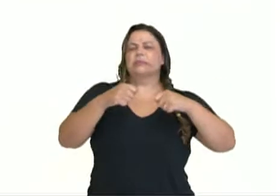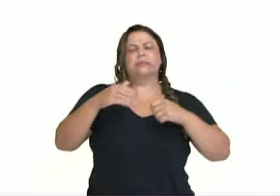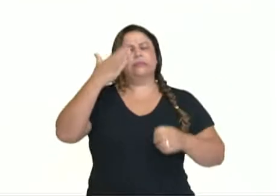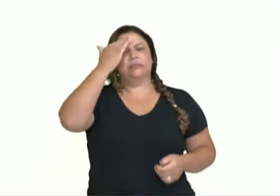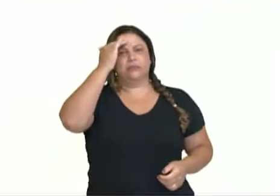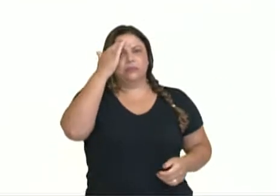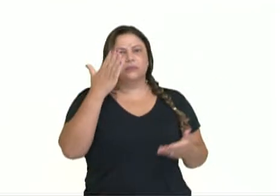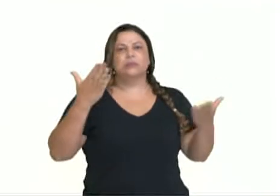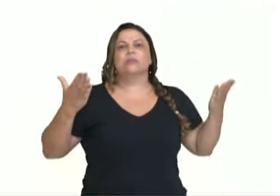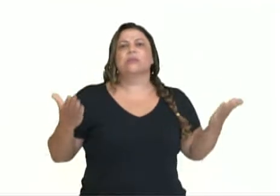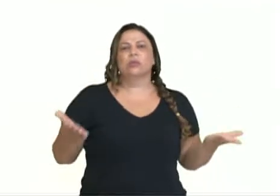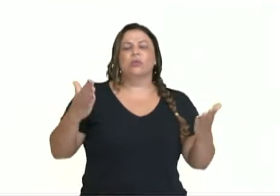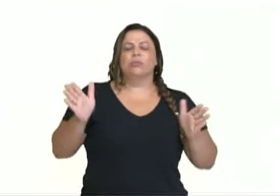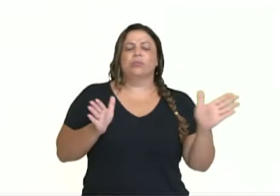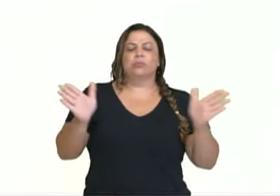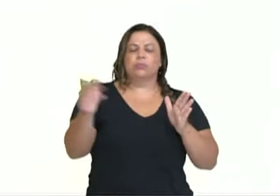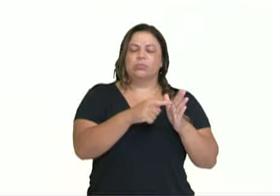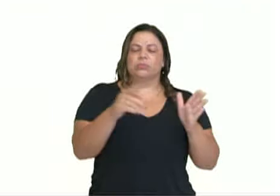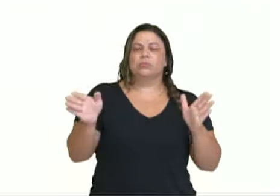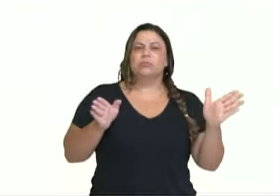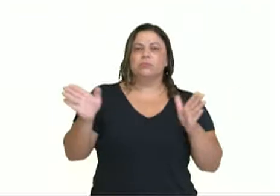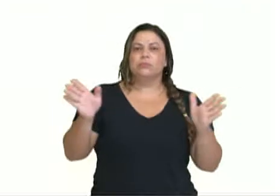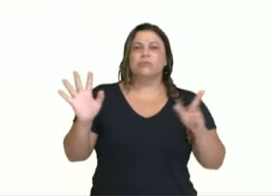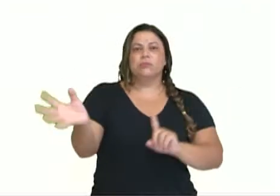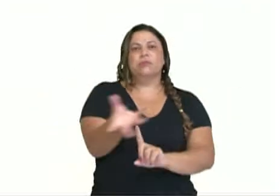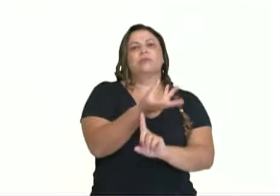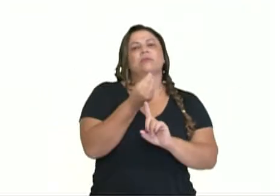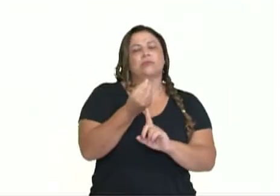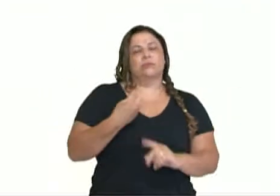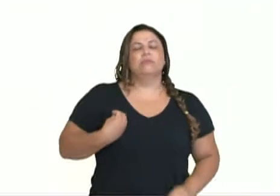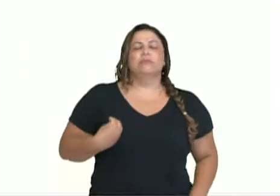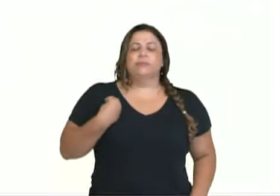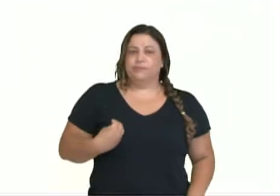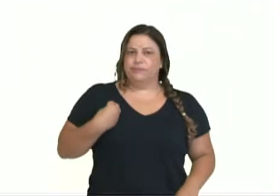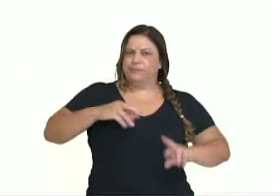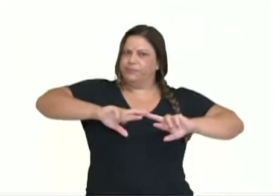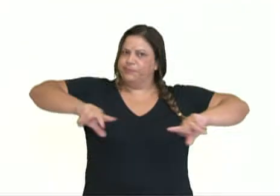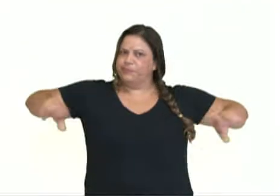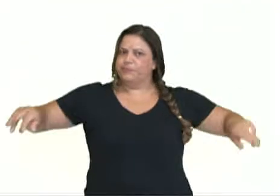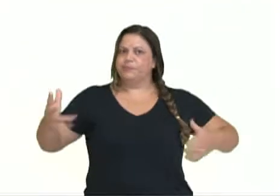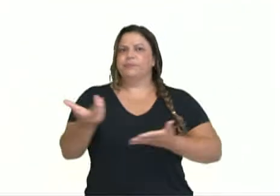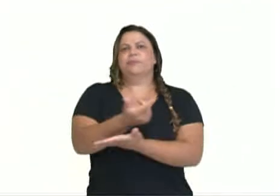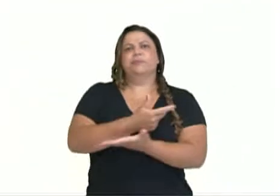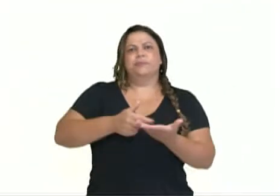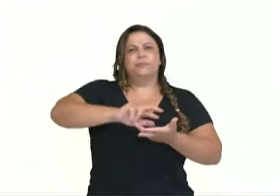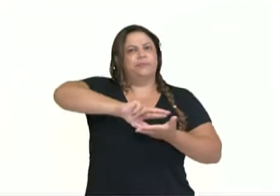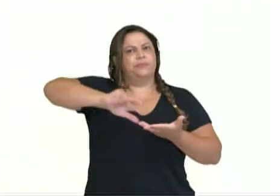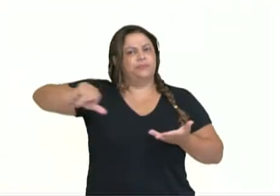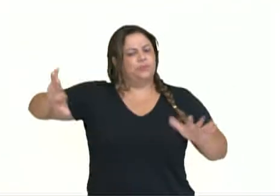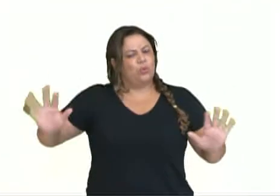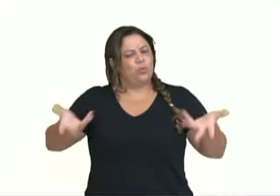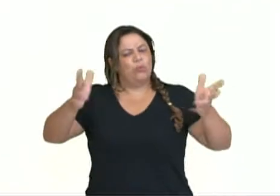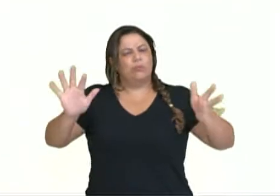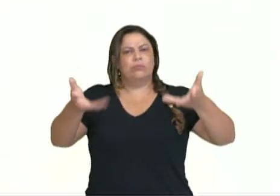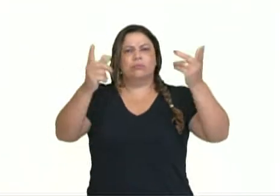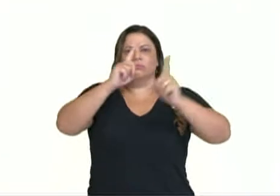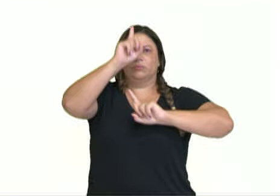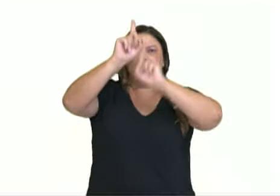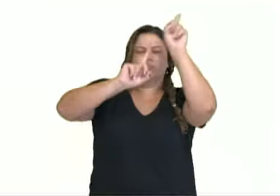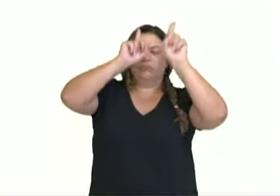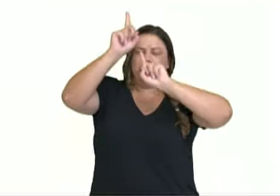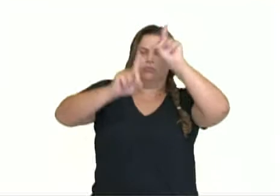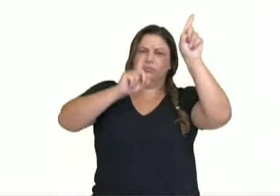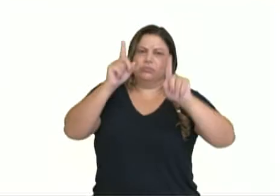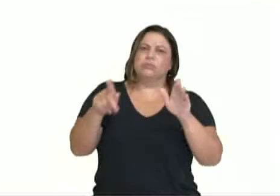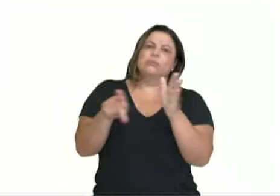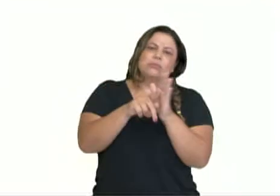compreenda a época em que esses artistas viviam para entender as motivações deles criarem as obras